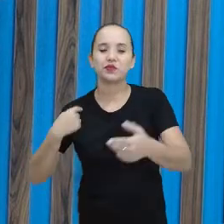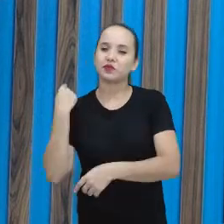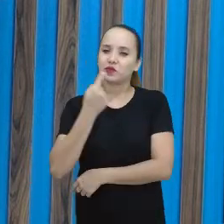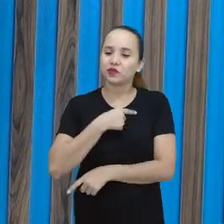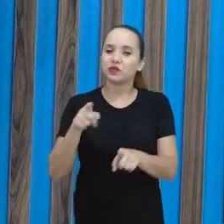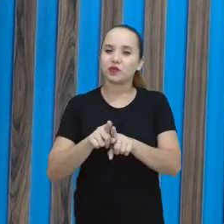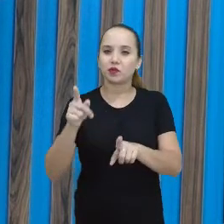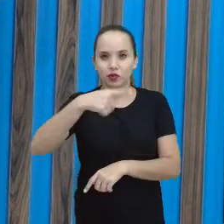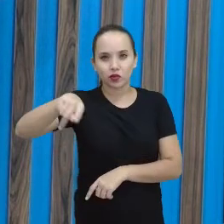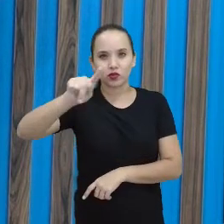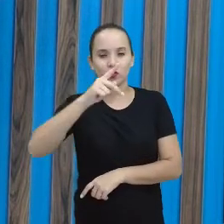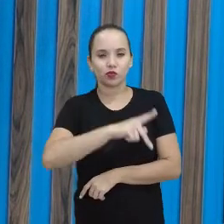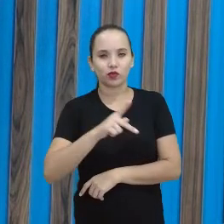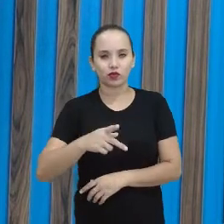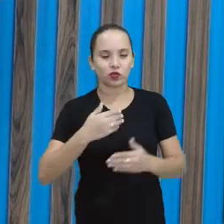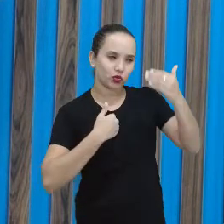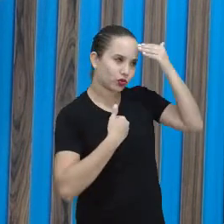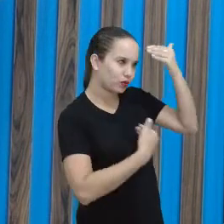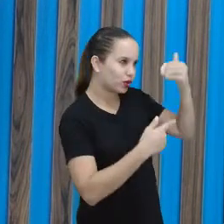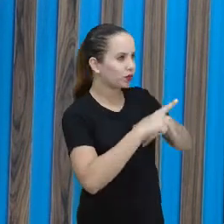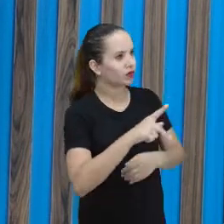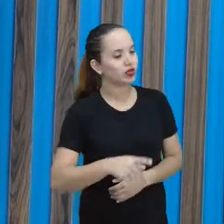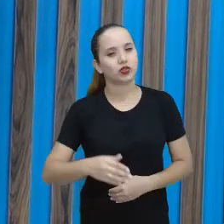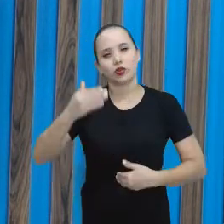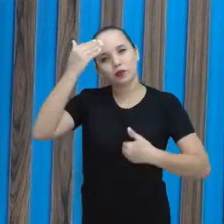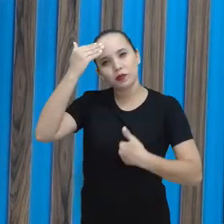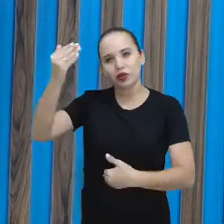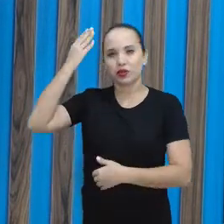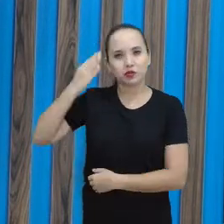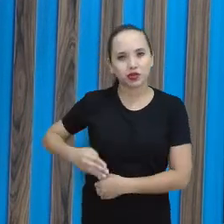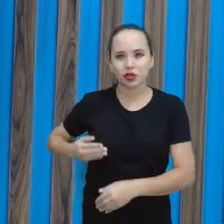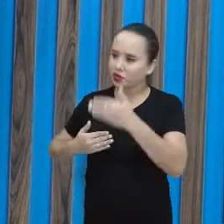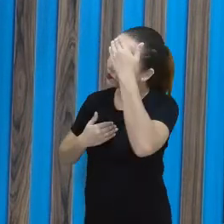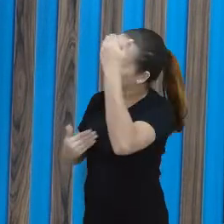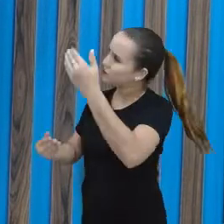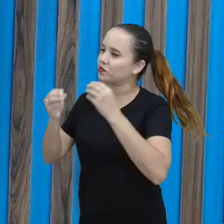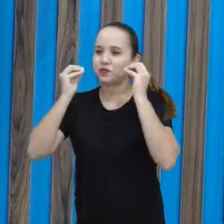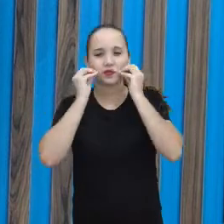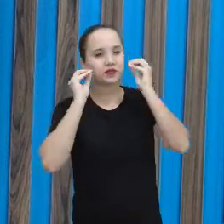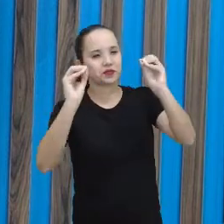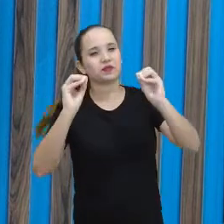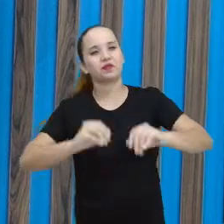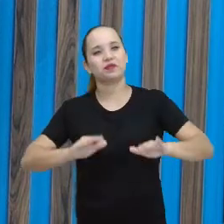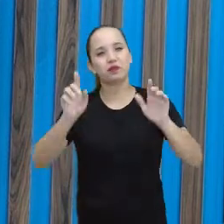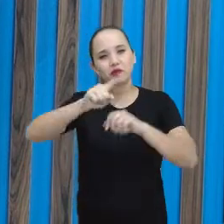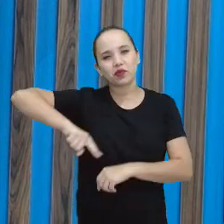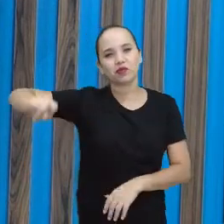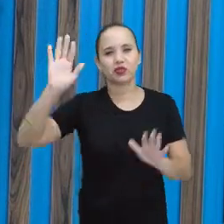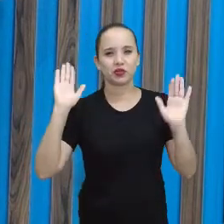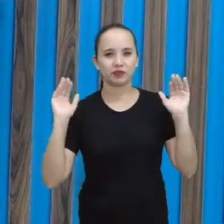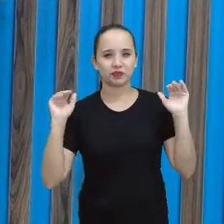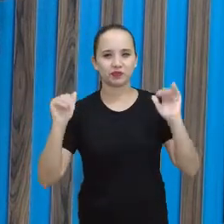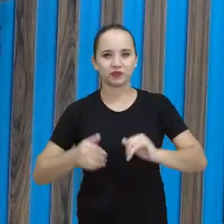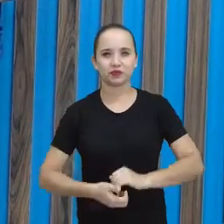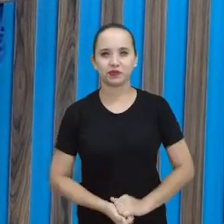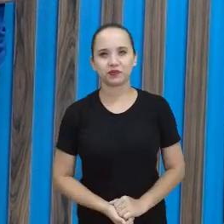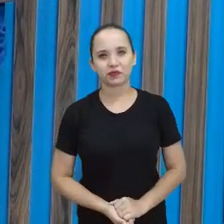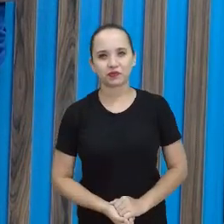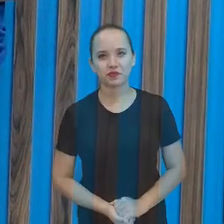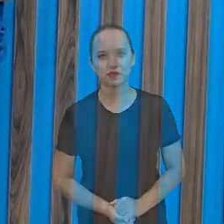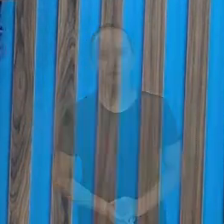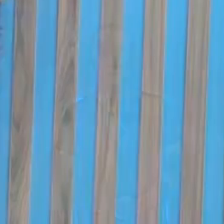com seus professores, tá? Obrigada, professora Cláudia. Obrigada, Brielle. Um beijo para vocês. Até a próxima aula. Tchau.